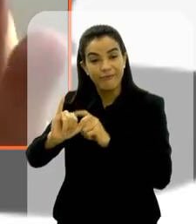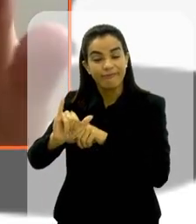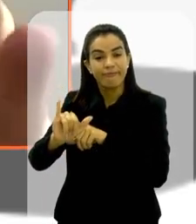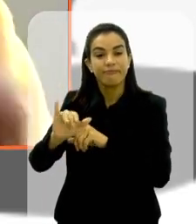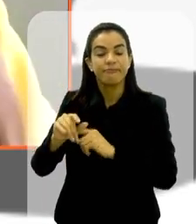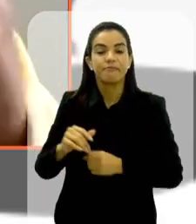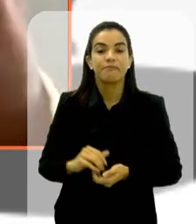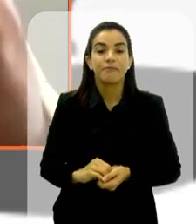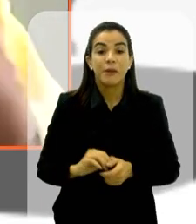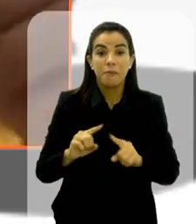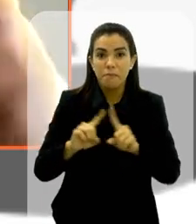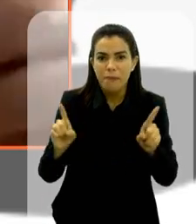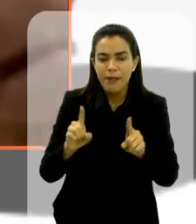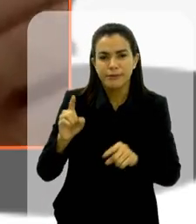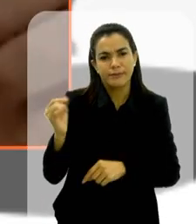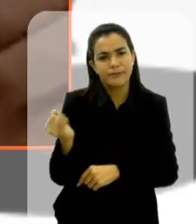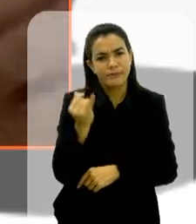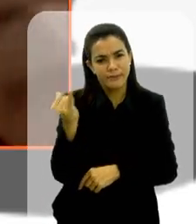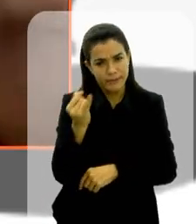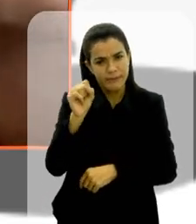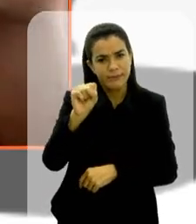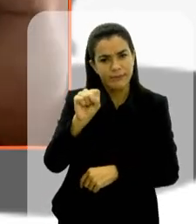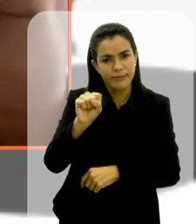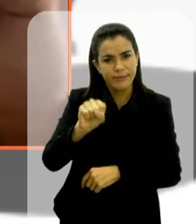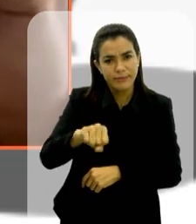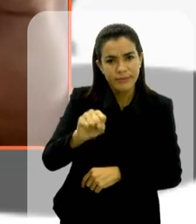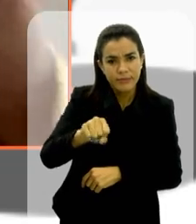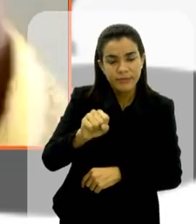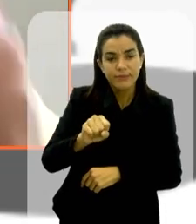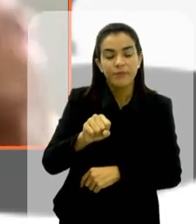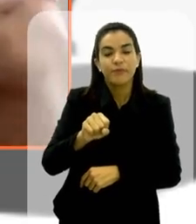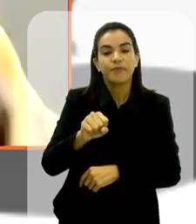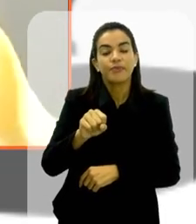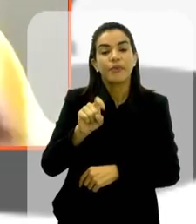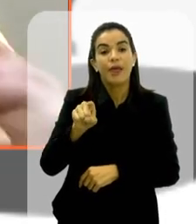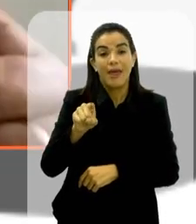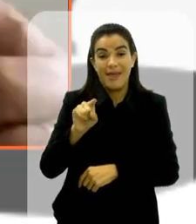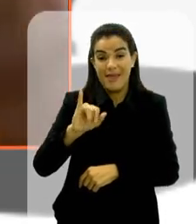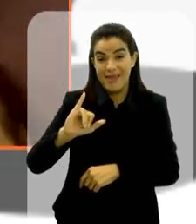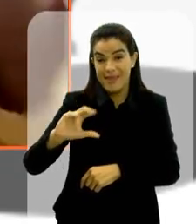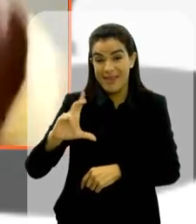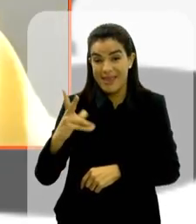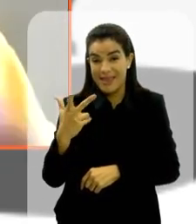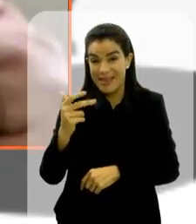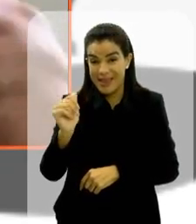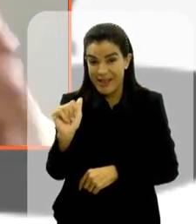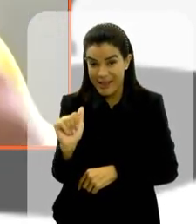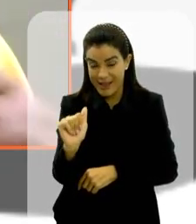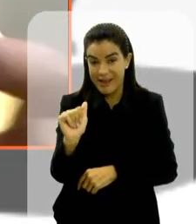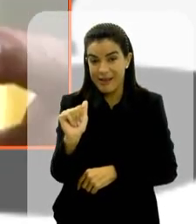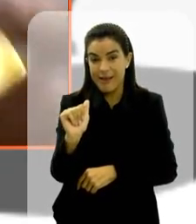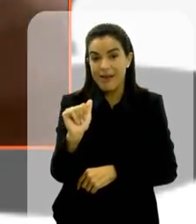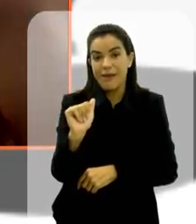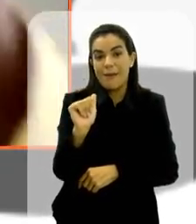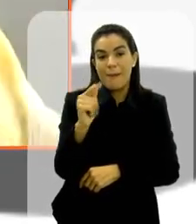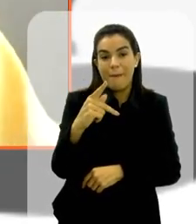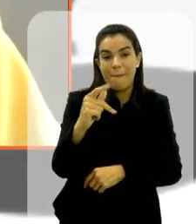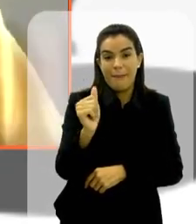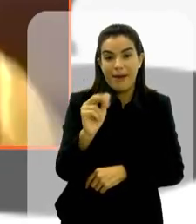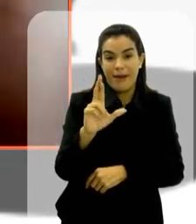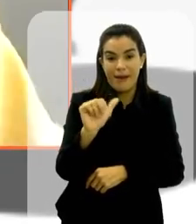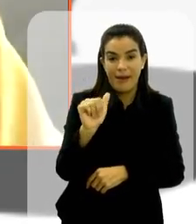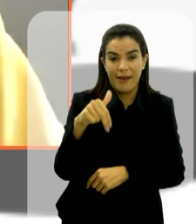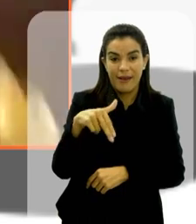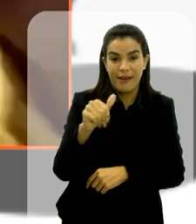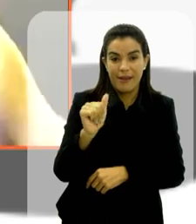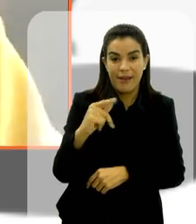gente acha importantíssimo é que a ilha de Paranapuã, atual Ilha do Governador, faça